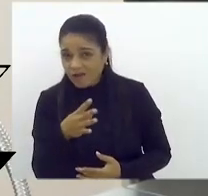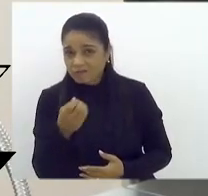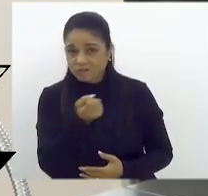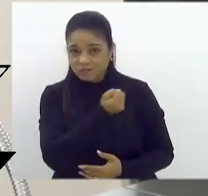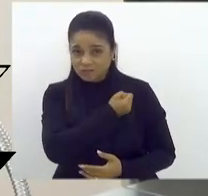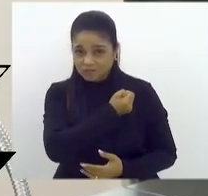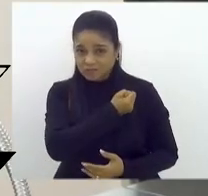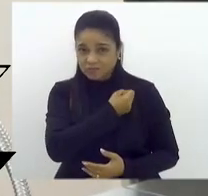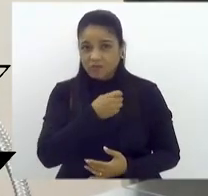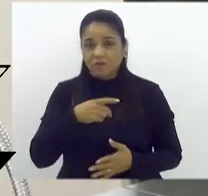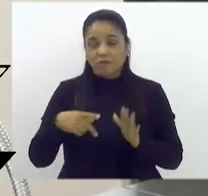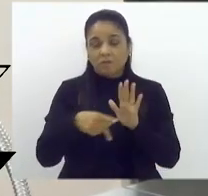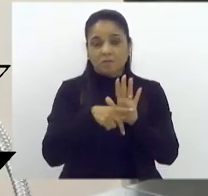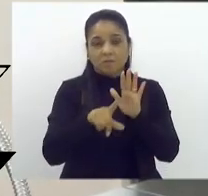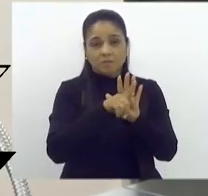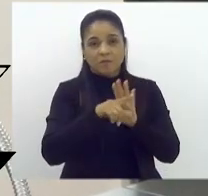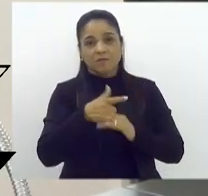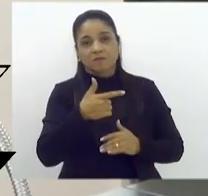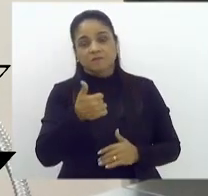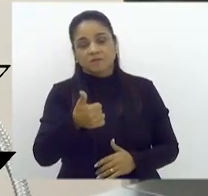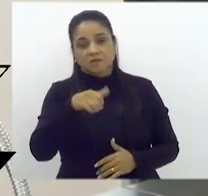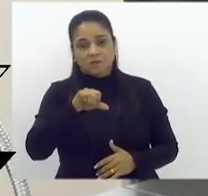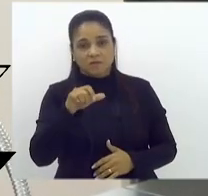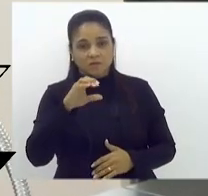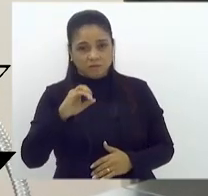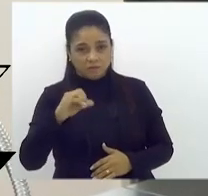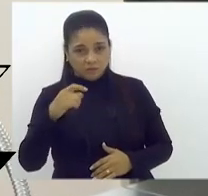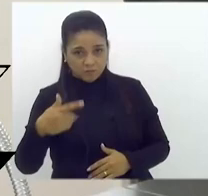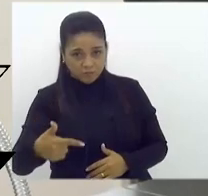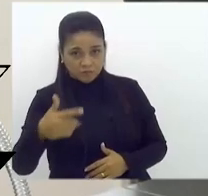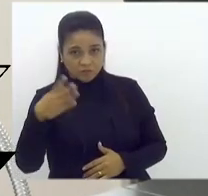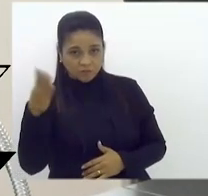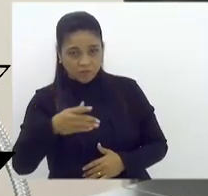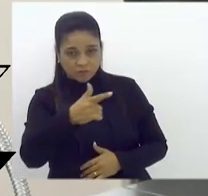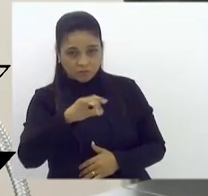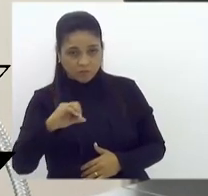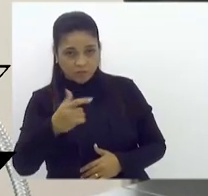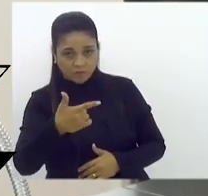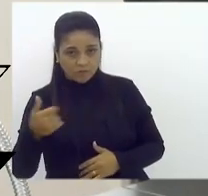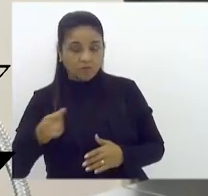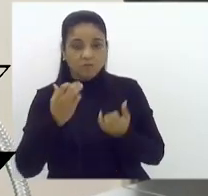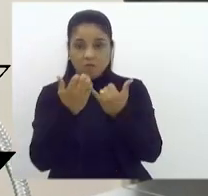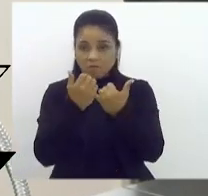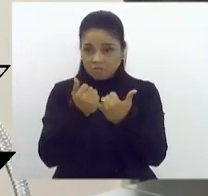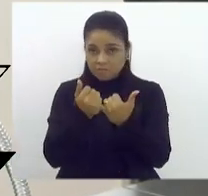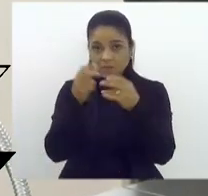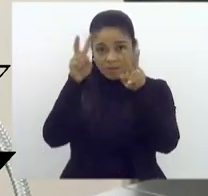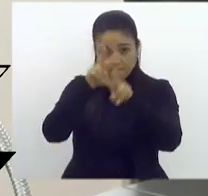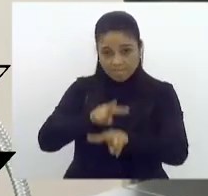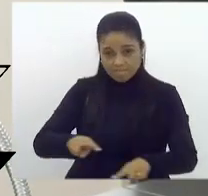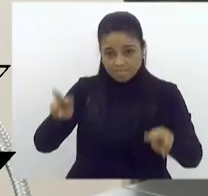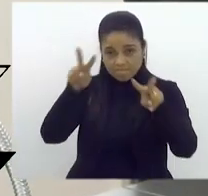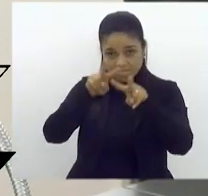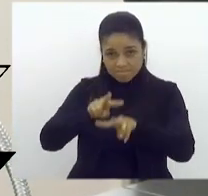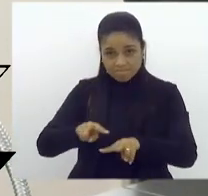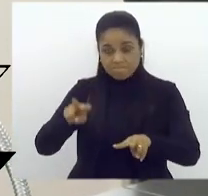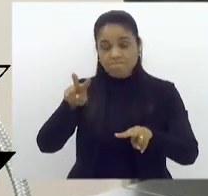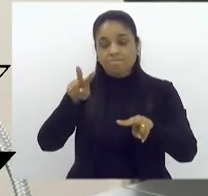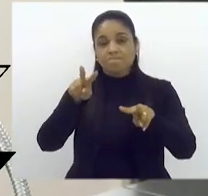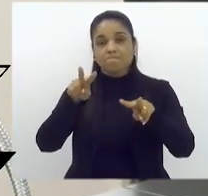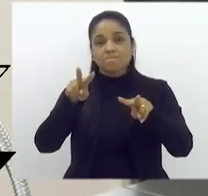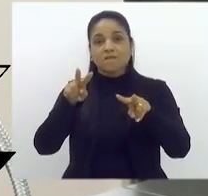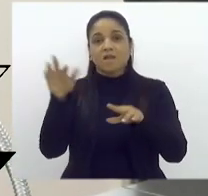PL 1492 de 23, de autoria da deputada Verônica Lima, que declara como patrimônio histórico, cultural e imaterial do Estado do Rio de Janeiro